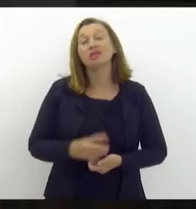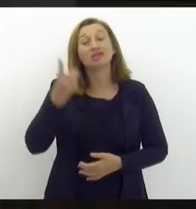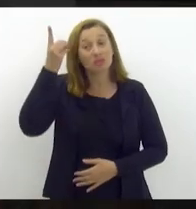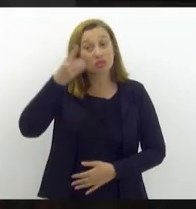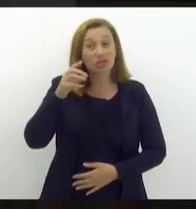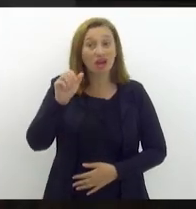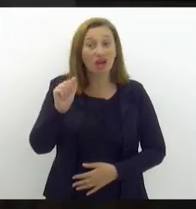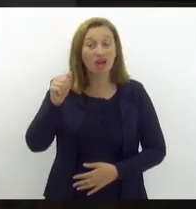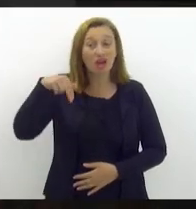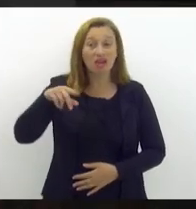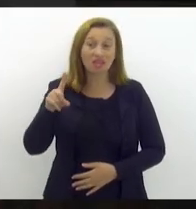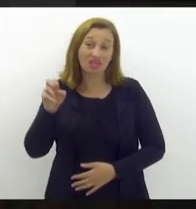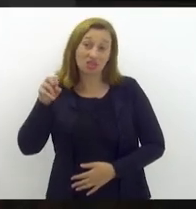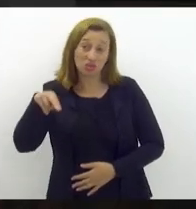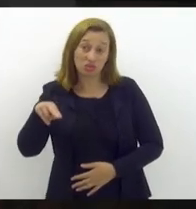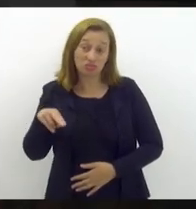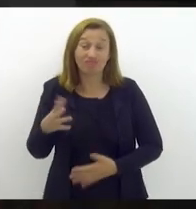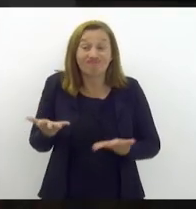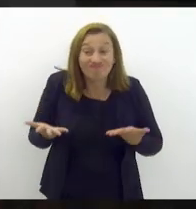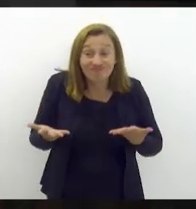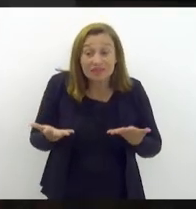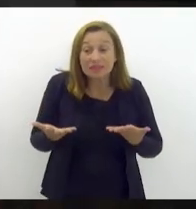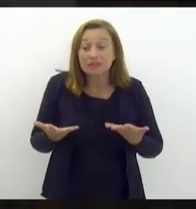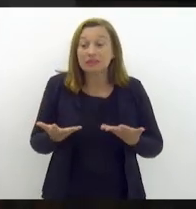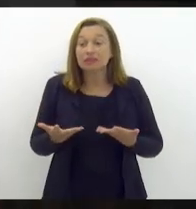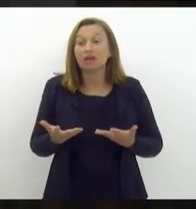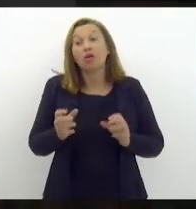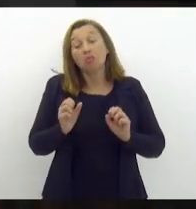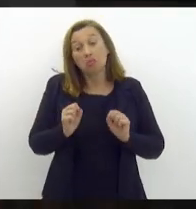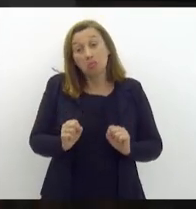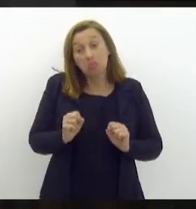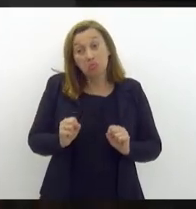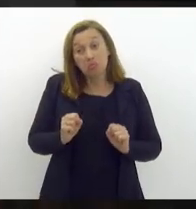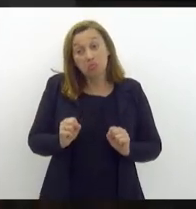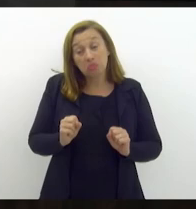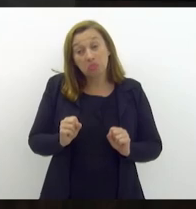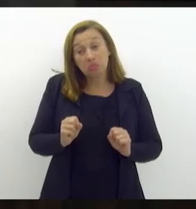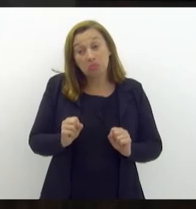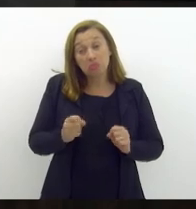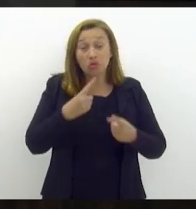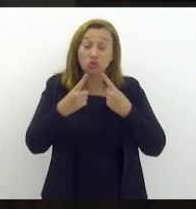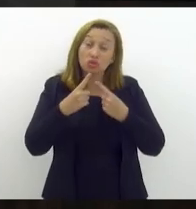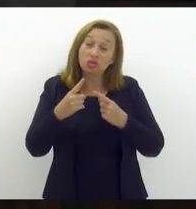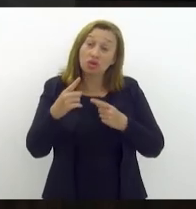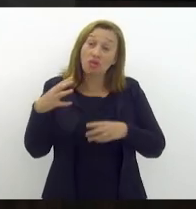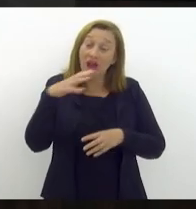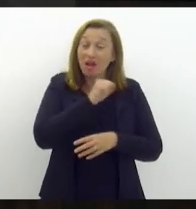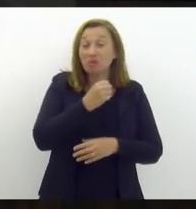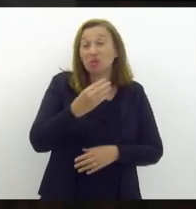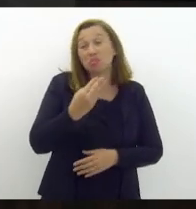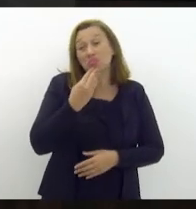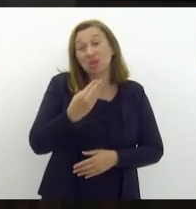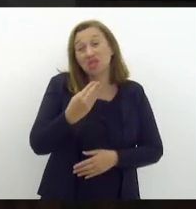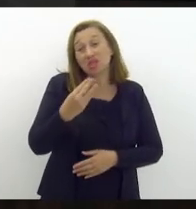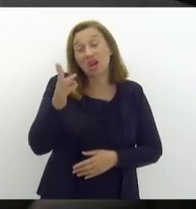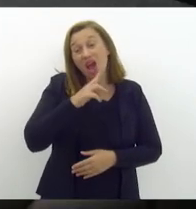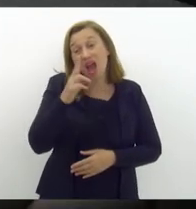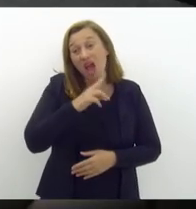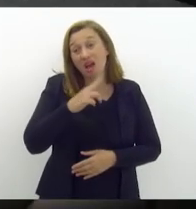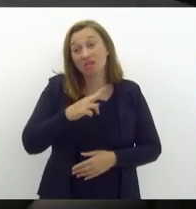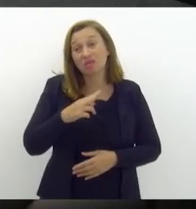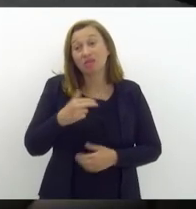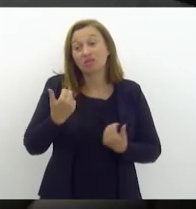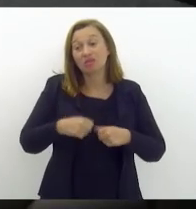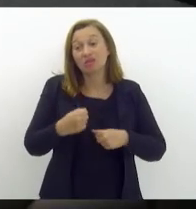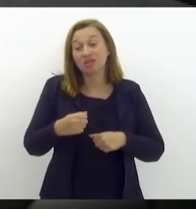Deputado Anderson, bom, pode ser que a gente, se for a discussão rápida, pedir só a Vossa Excelência para ver se dá tempo a gente cantar pelo